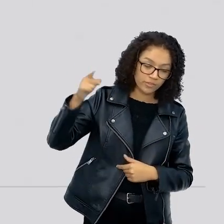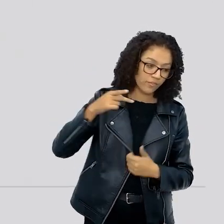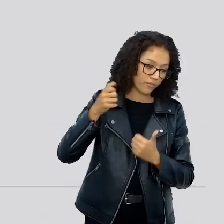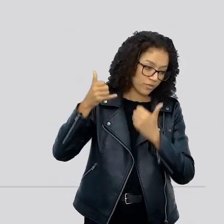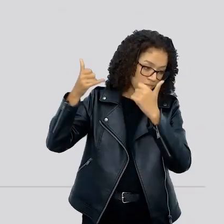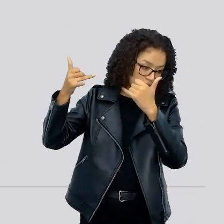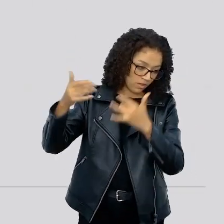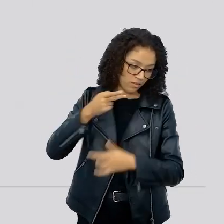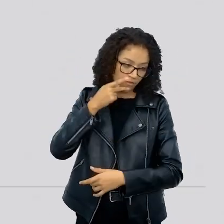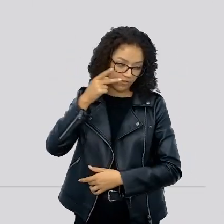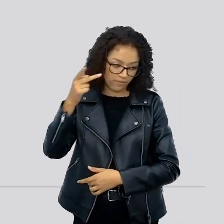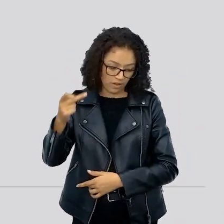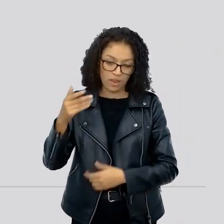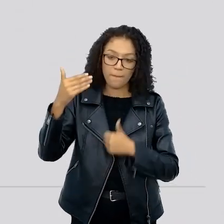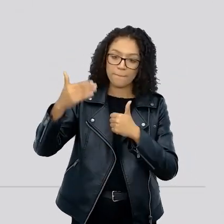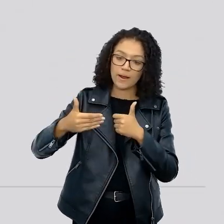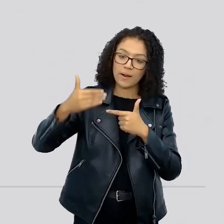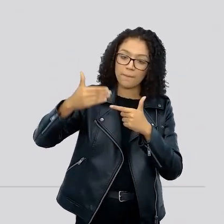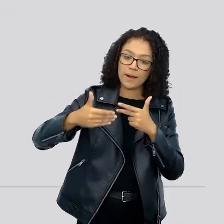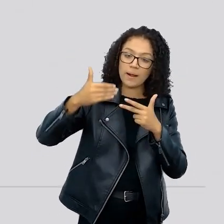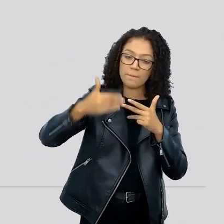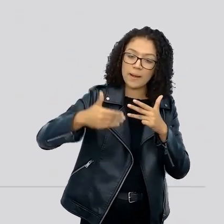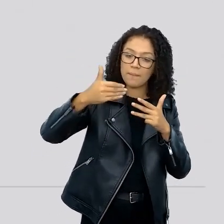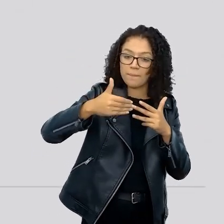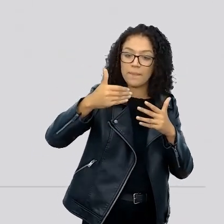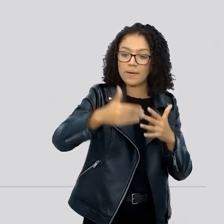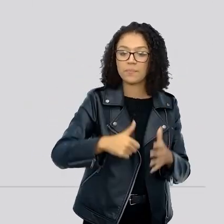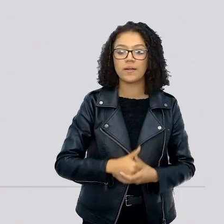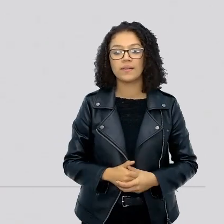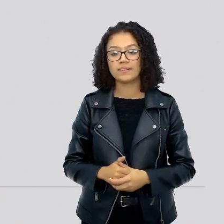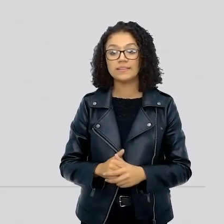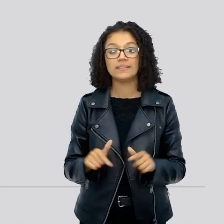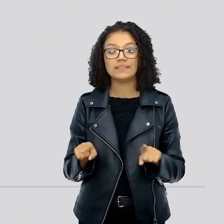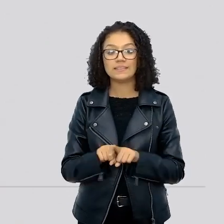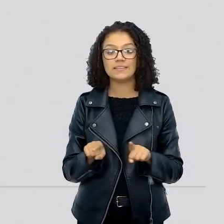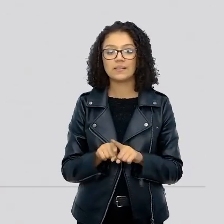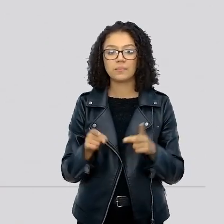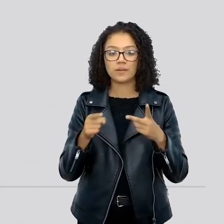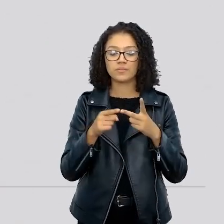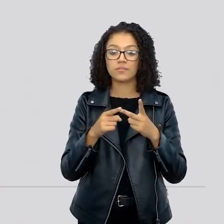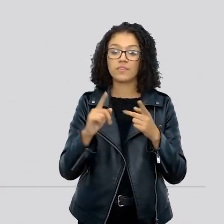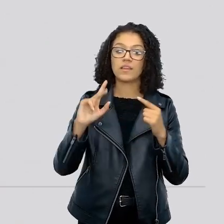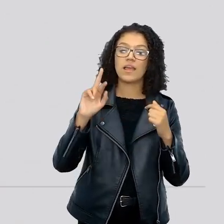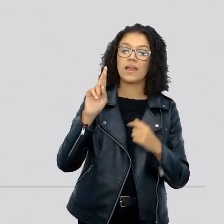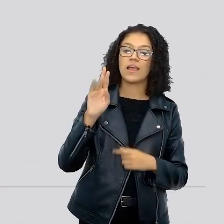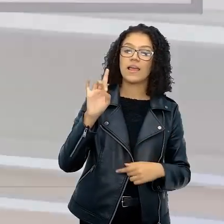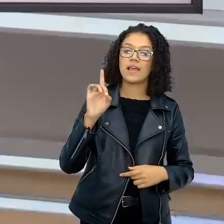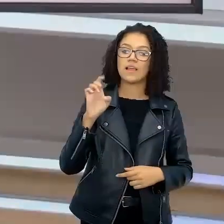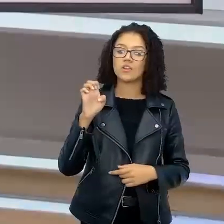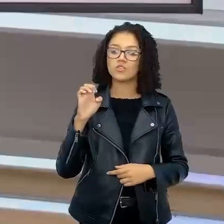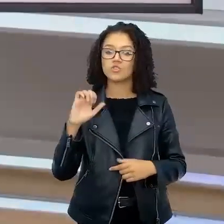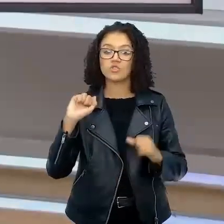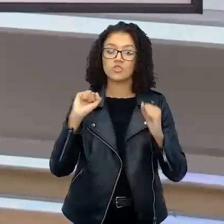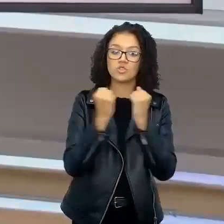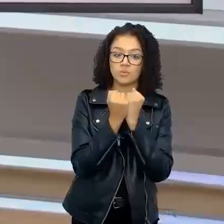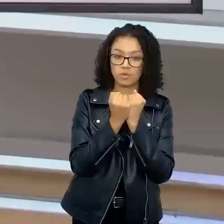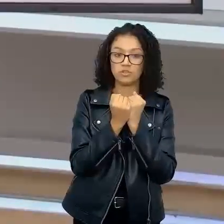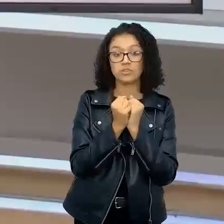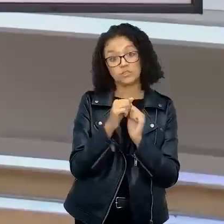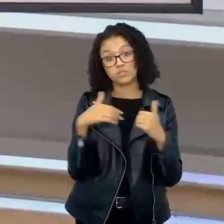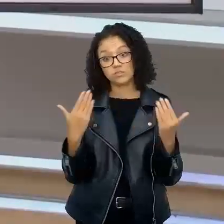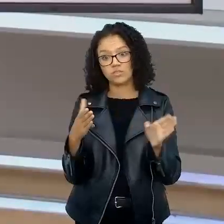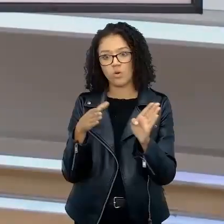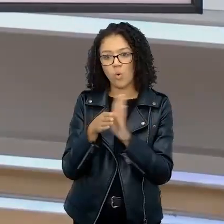a partir da revelação ou da identificação. Rede de proteção. Vocês podem acionar conselho tutelar,